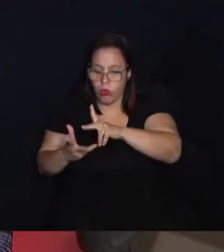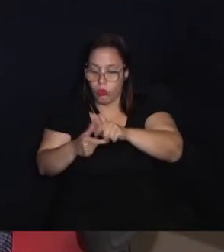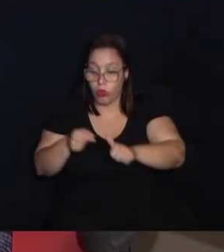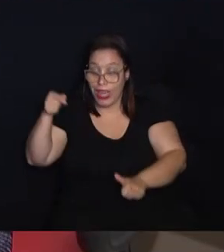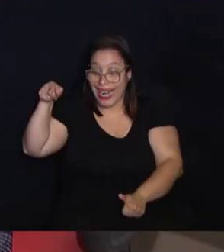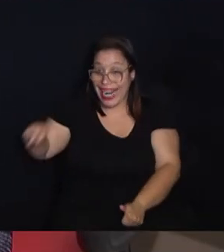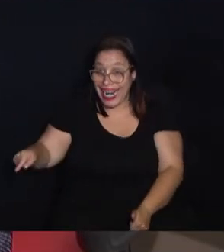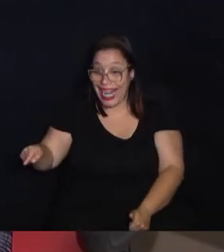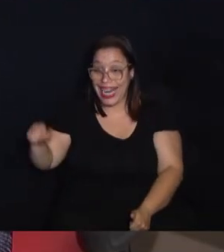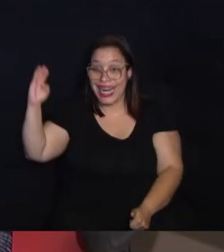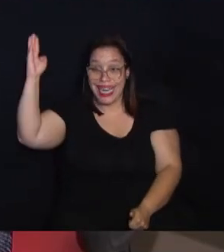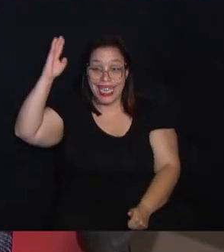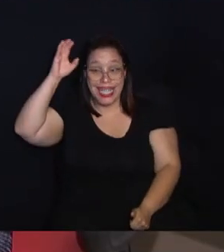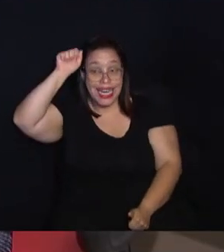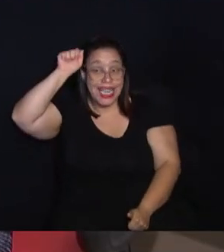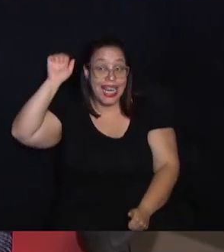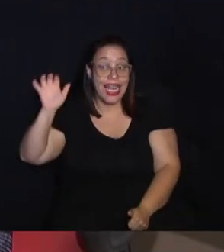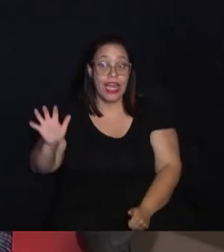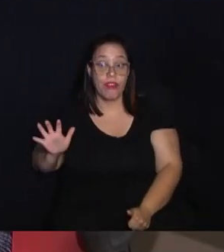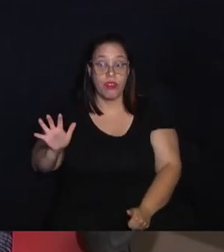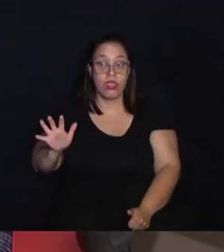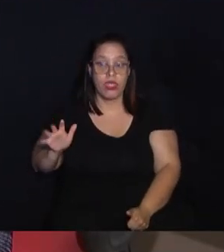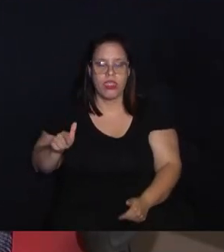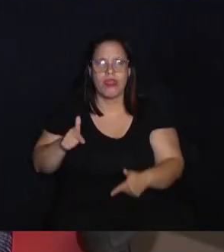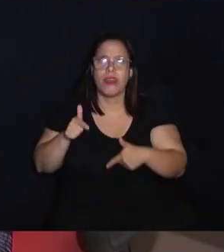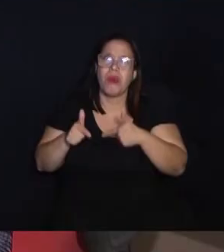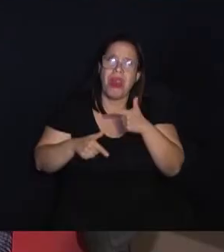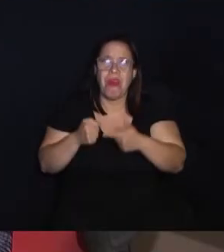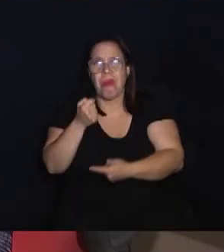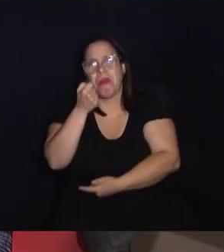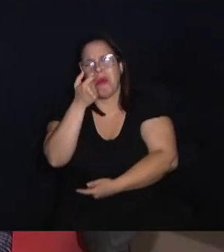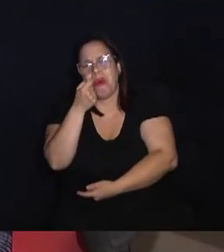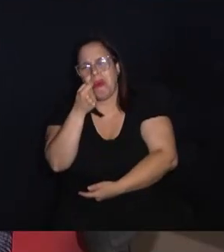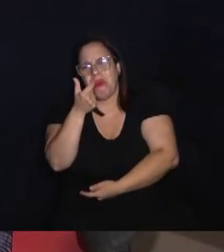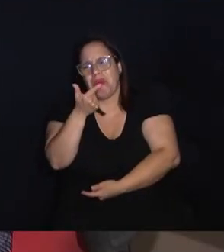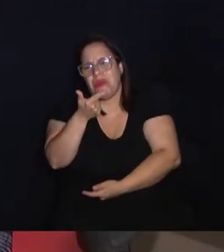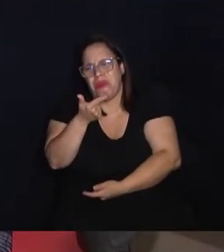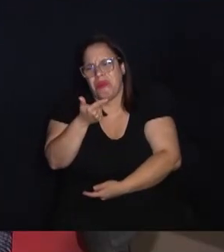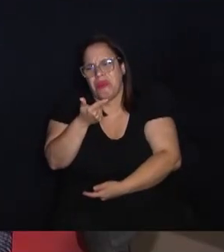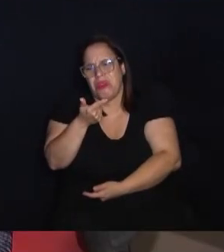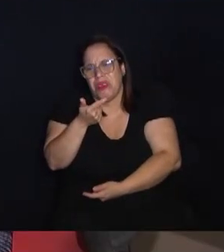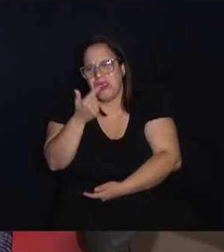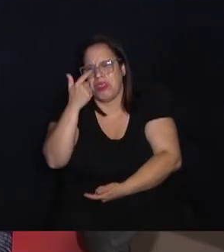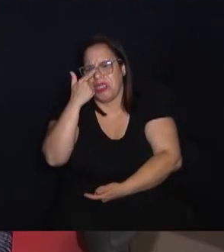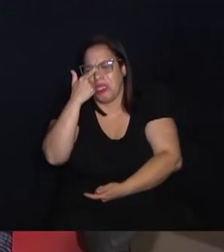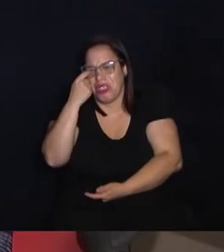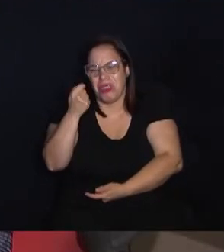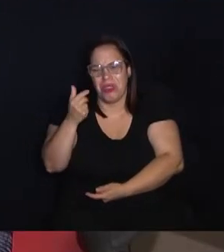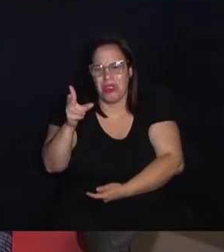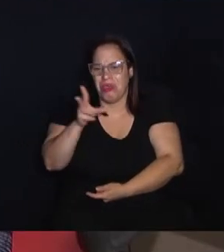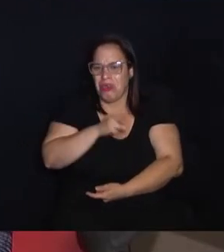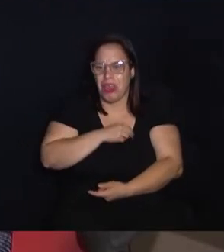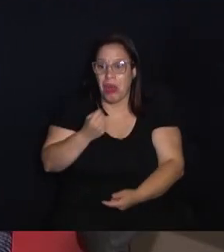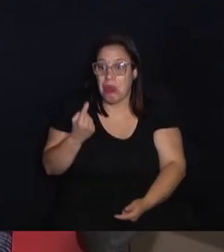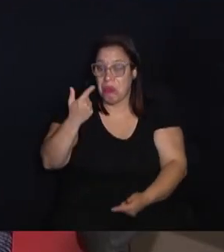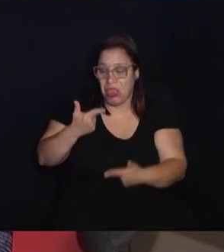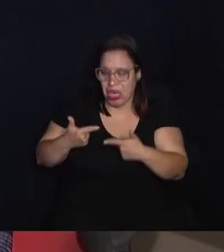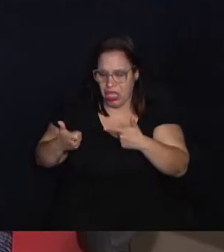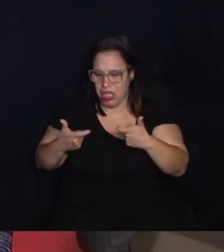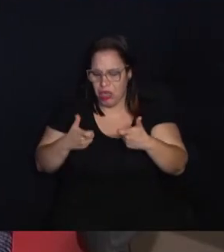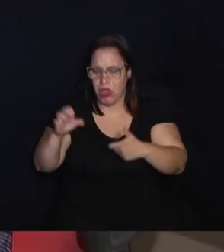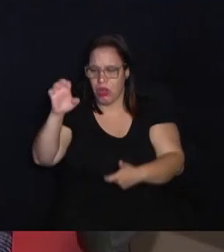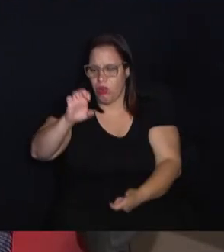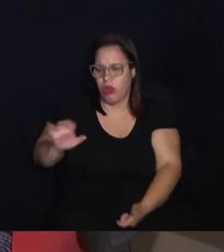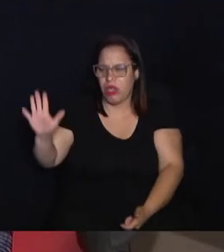é um assunto muito pouco trabalhado, digamos assim. A gente tem essa ideia muito pouco trabalhado, que a Primeira Guerra só foi na Europa, e não